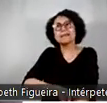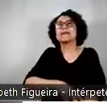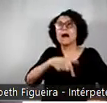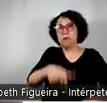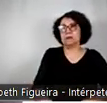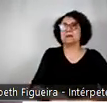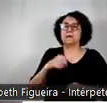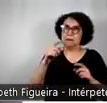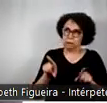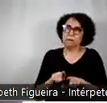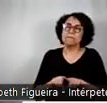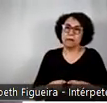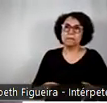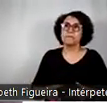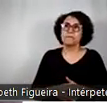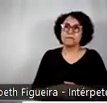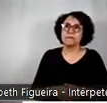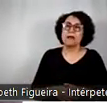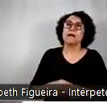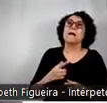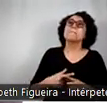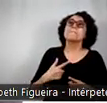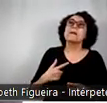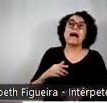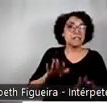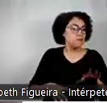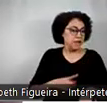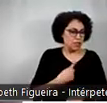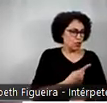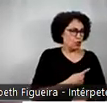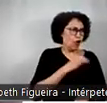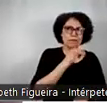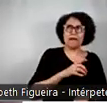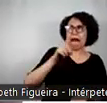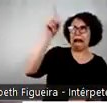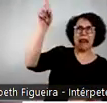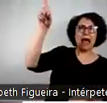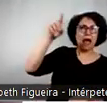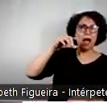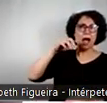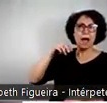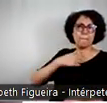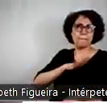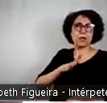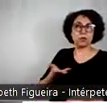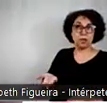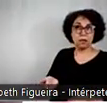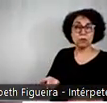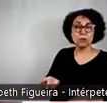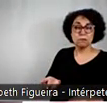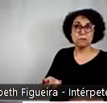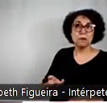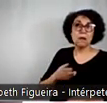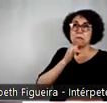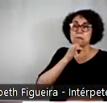né? Pessoas de outros lugares, né? De continentes africanos e do Haiti, por exemplo, né?